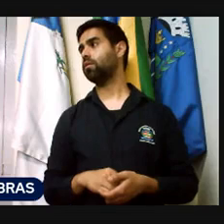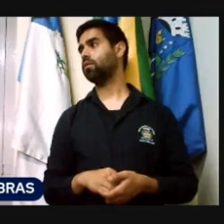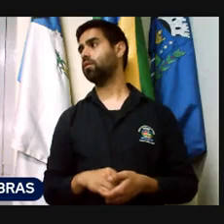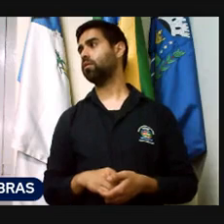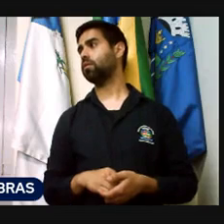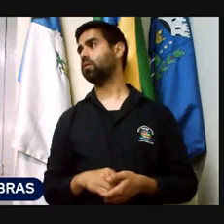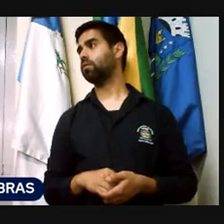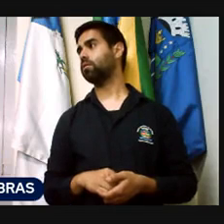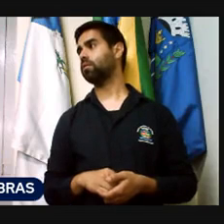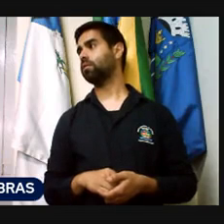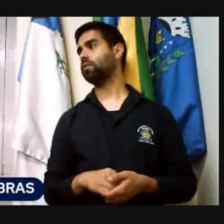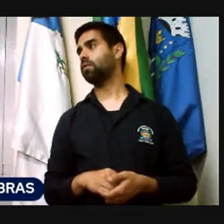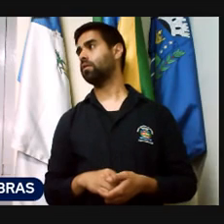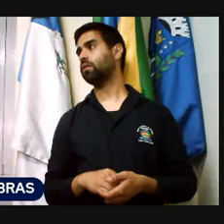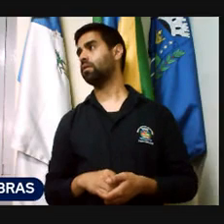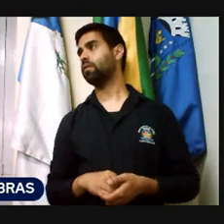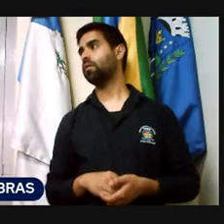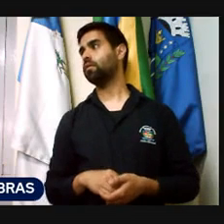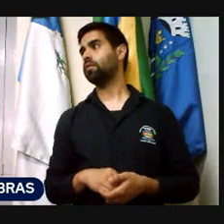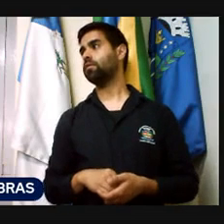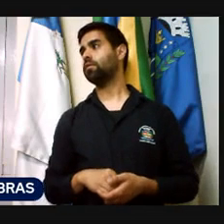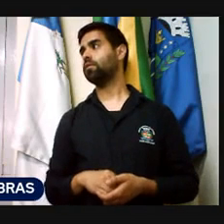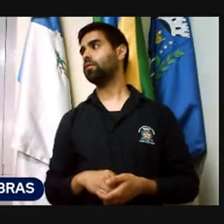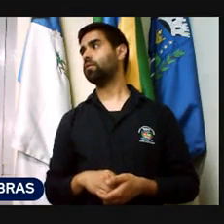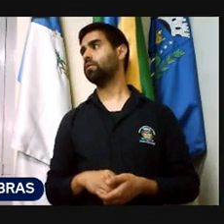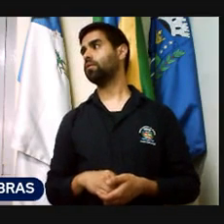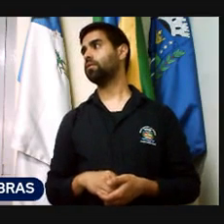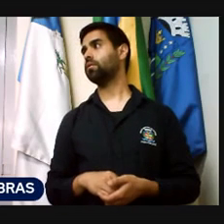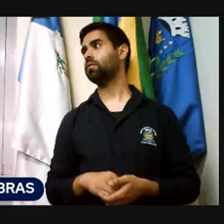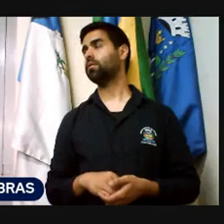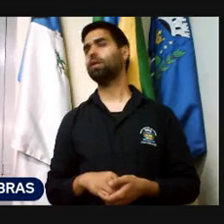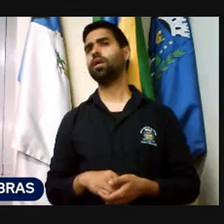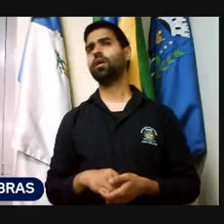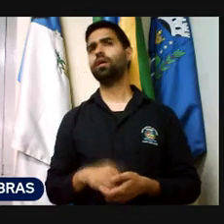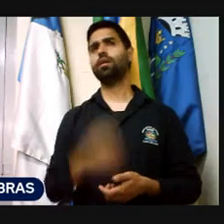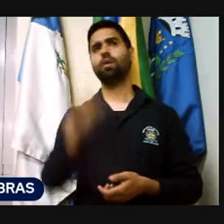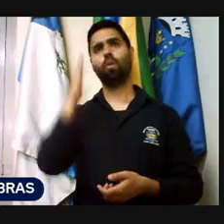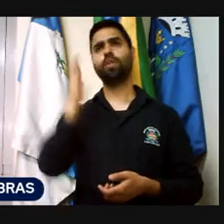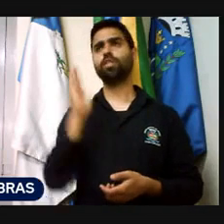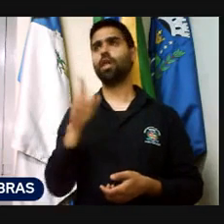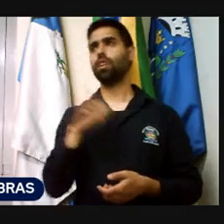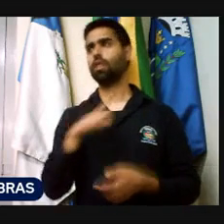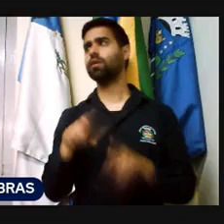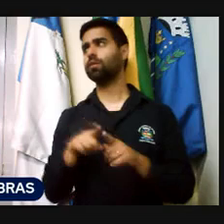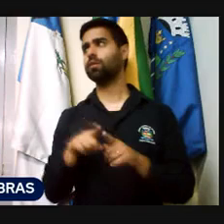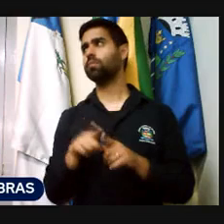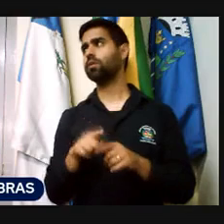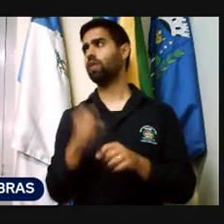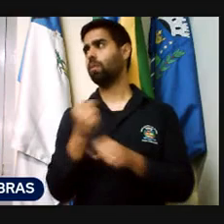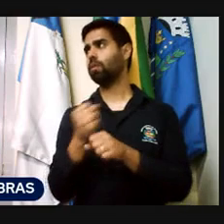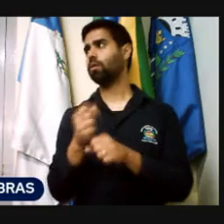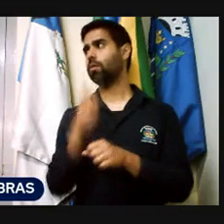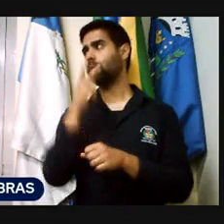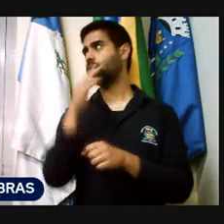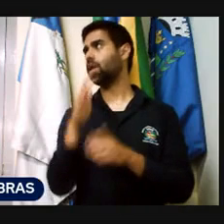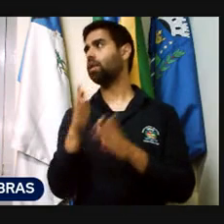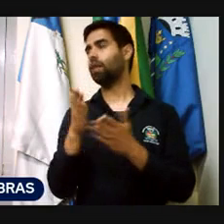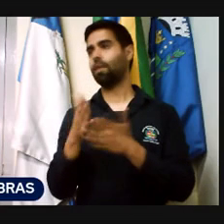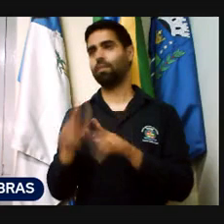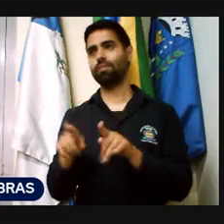É o executivo? Esse já foi até instalado, não foi? Já foi instalado e parece que está até acabando, não é